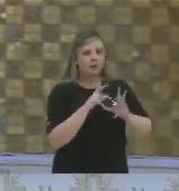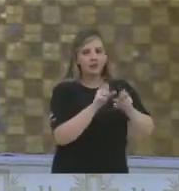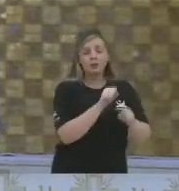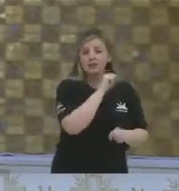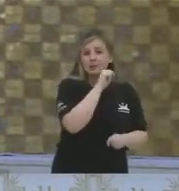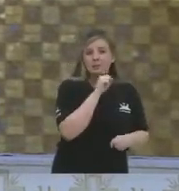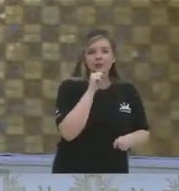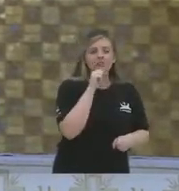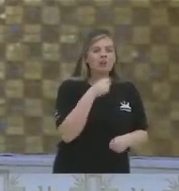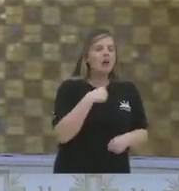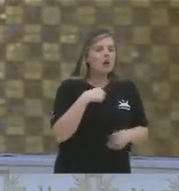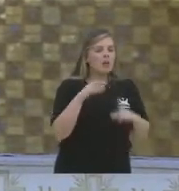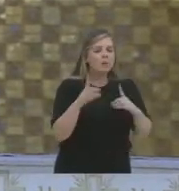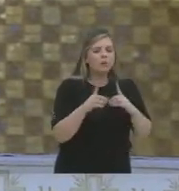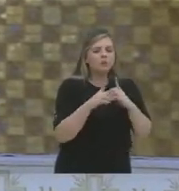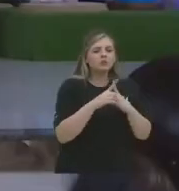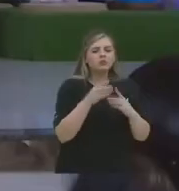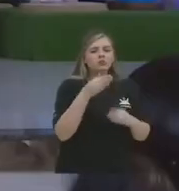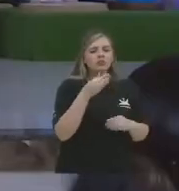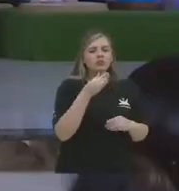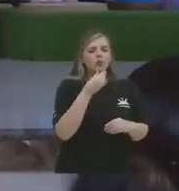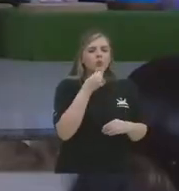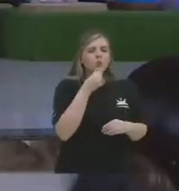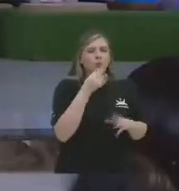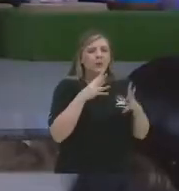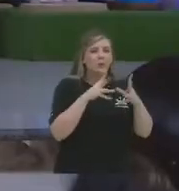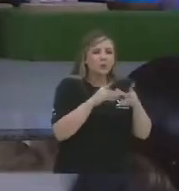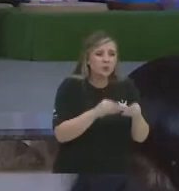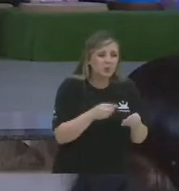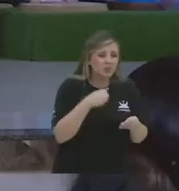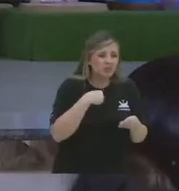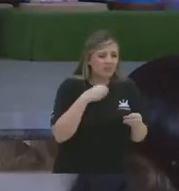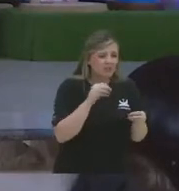encontrei um homem que me disse tudo o que eu fiz.